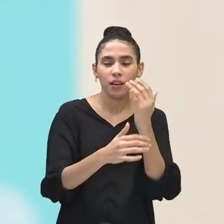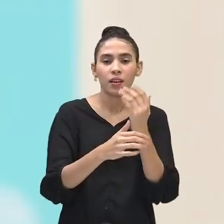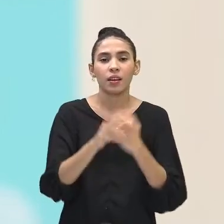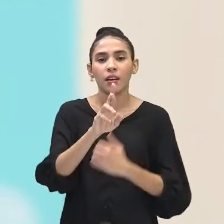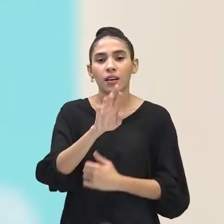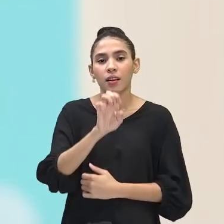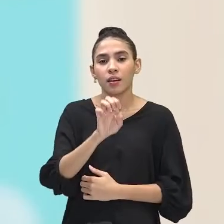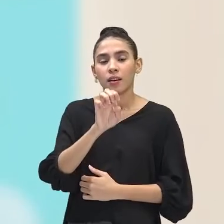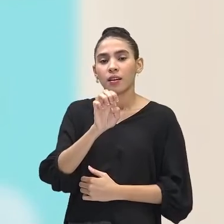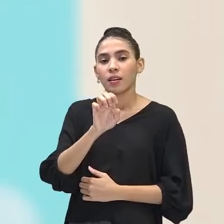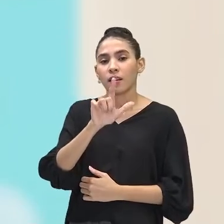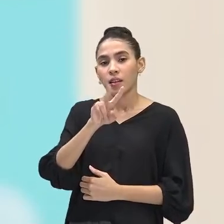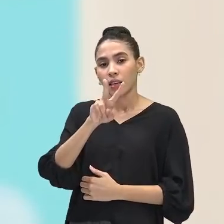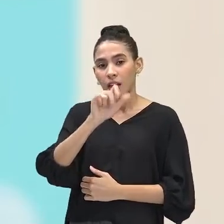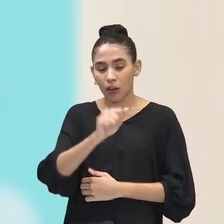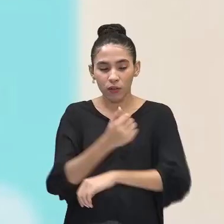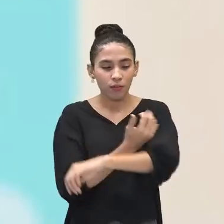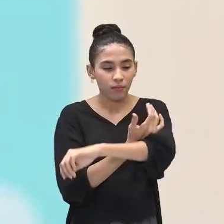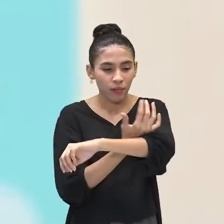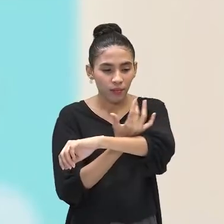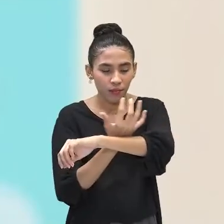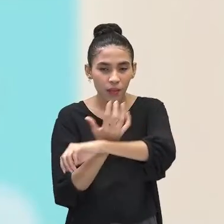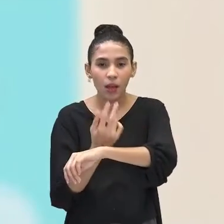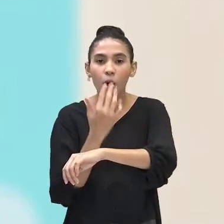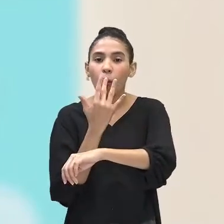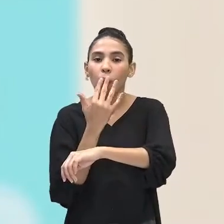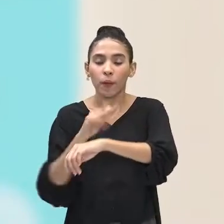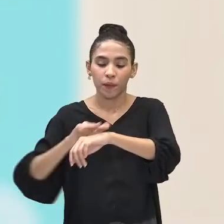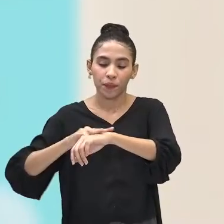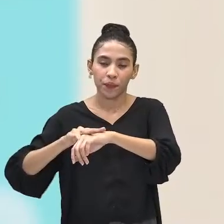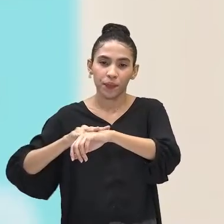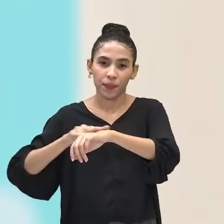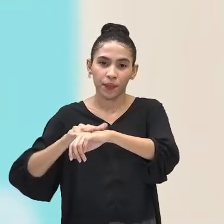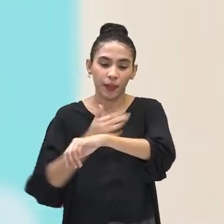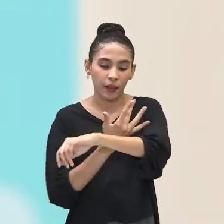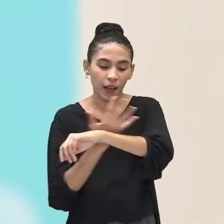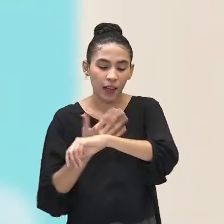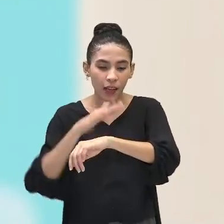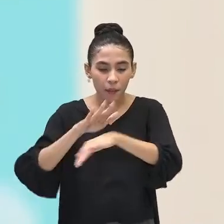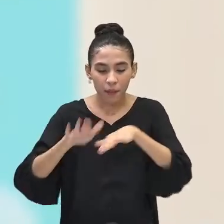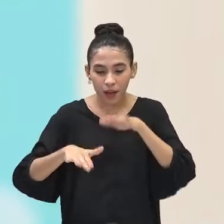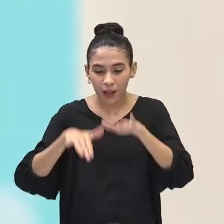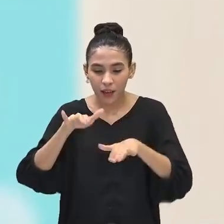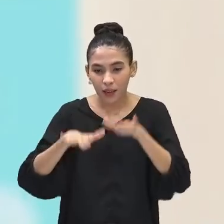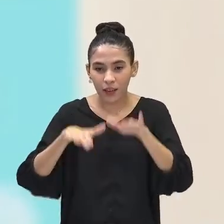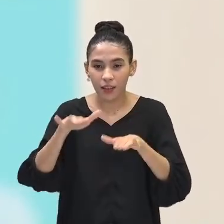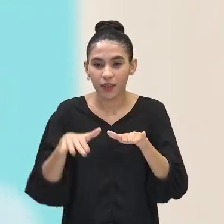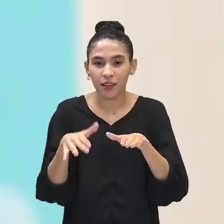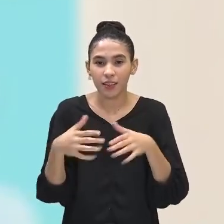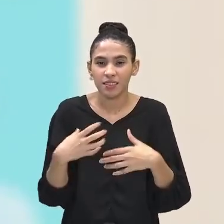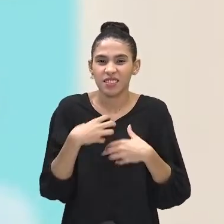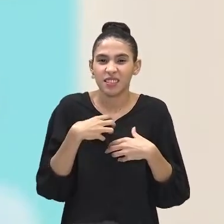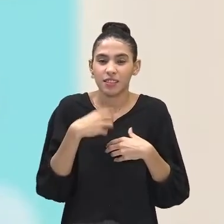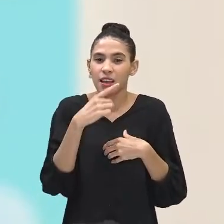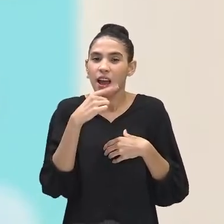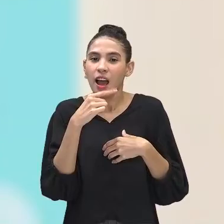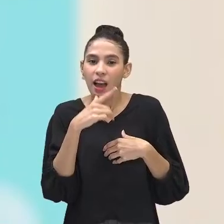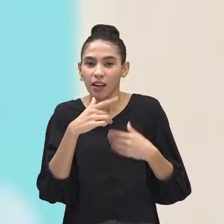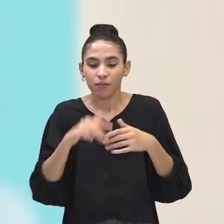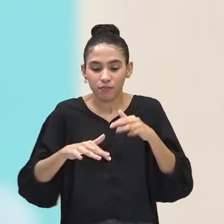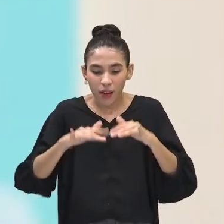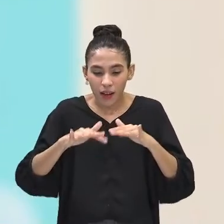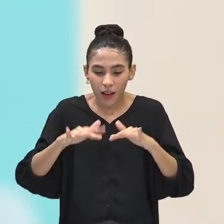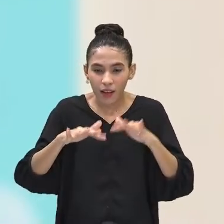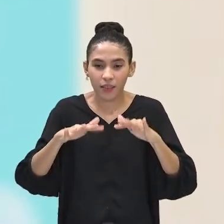justamente aquele lugar que é cheio de gramado, aquela coisa, sabe, que você pisa ali e sente até a água que aparece no dia